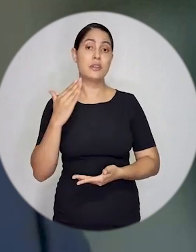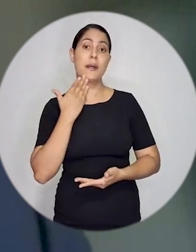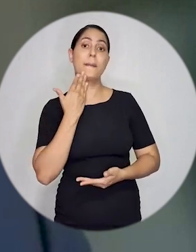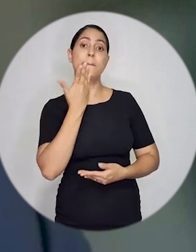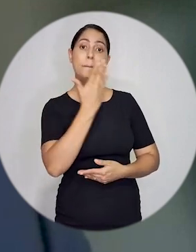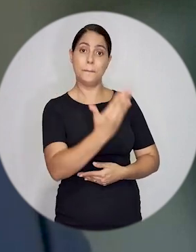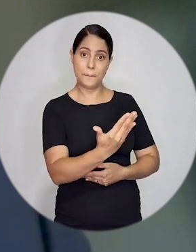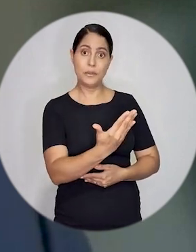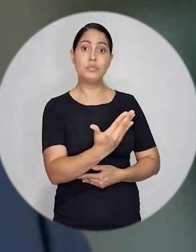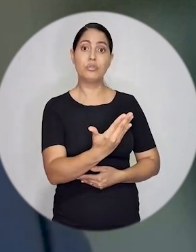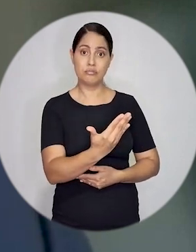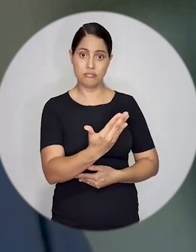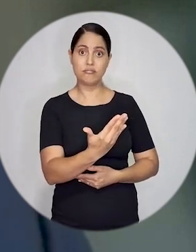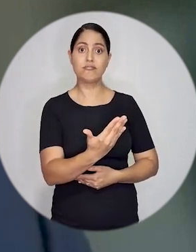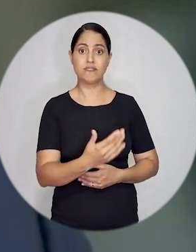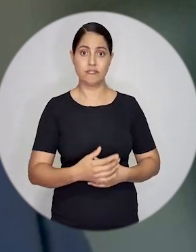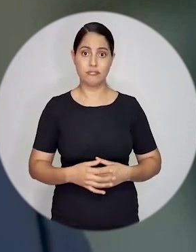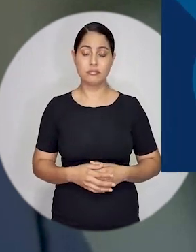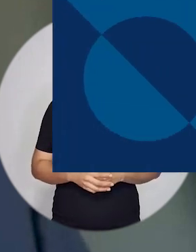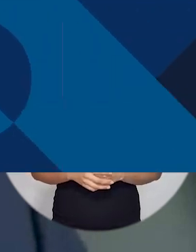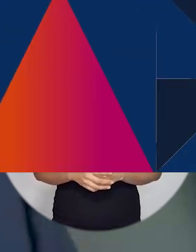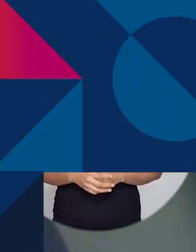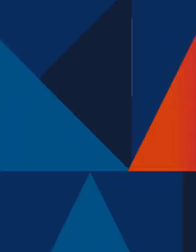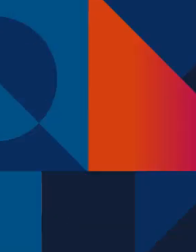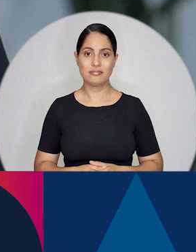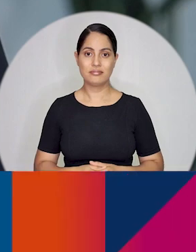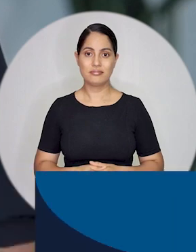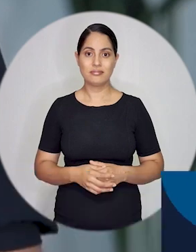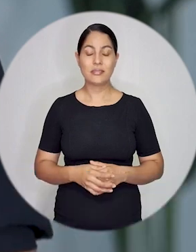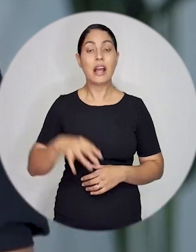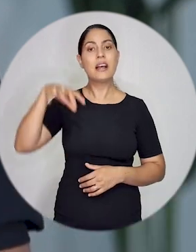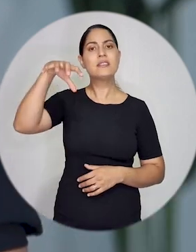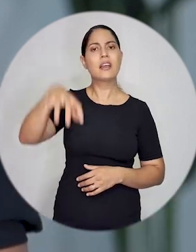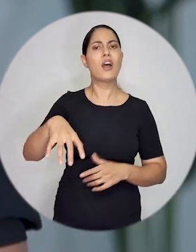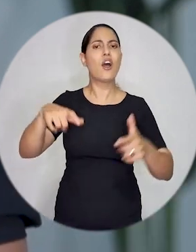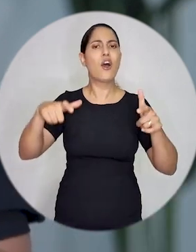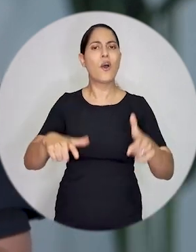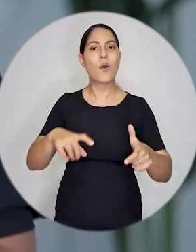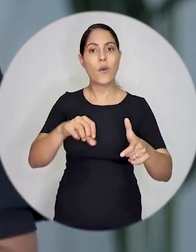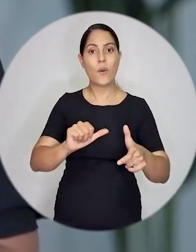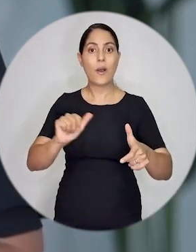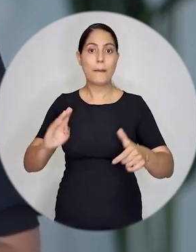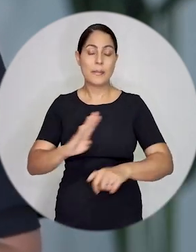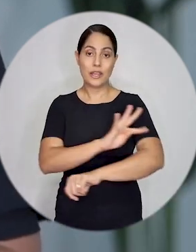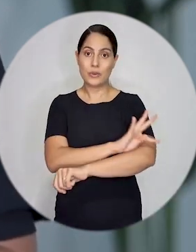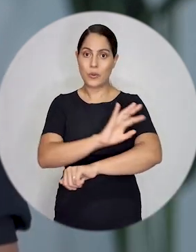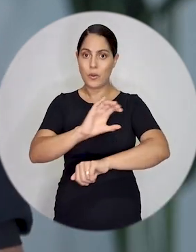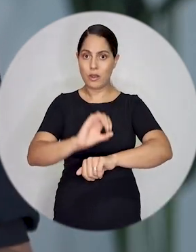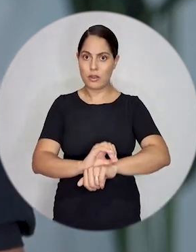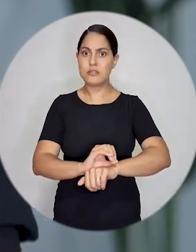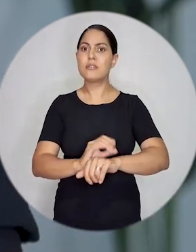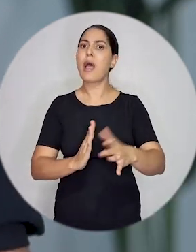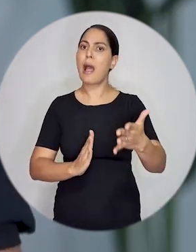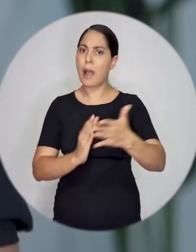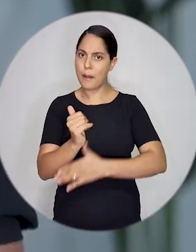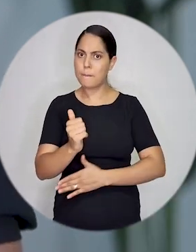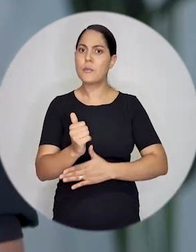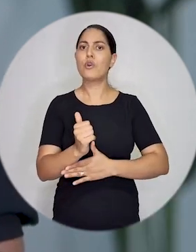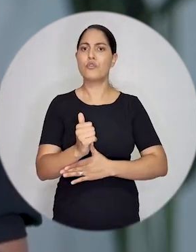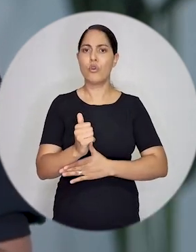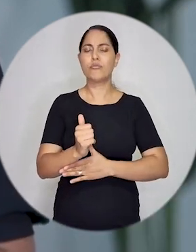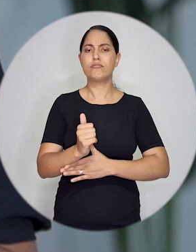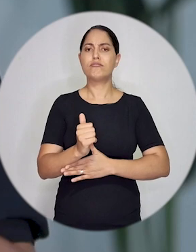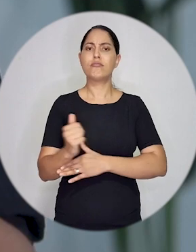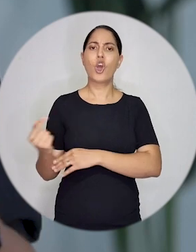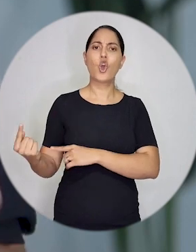Conselho Federal da Ordem endereçou ao Senado. A seccional da OAB no Tocantins aprovou e realizou atos de